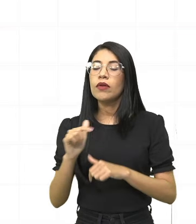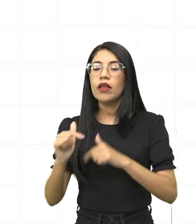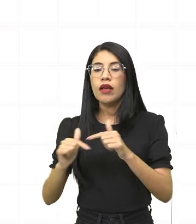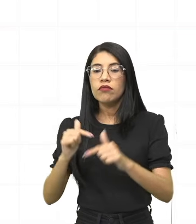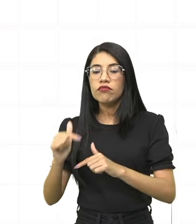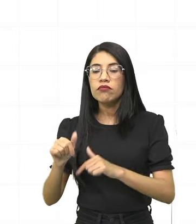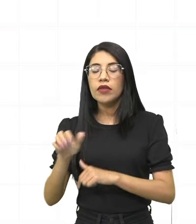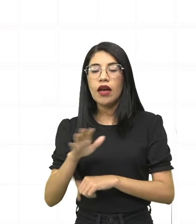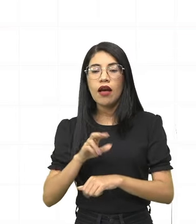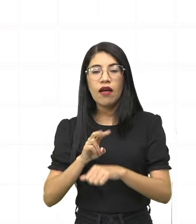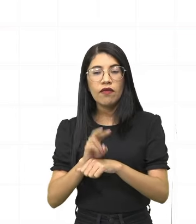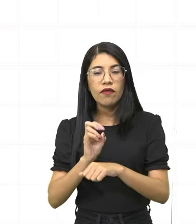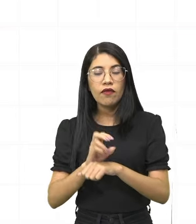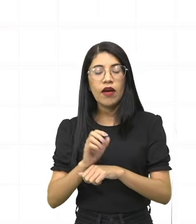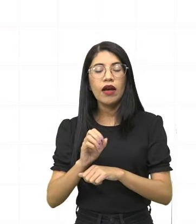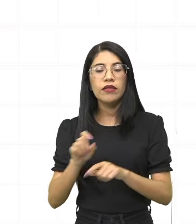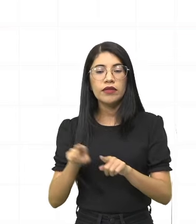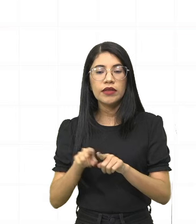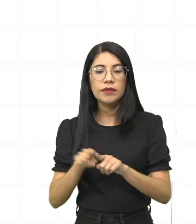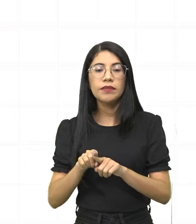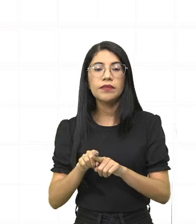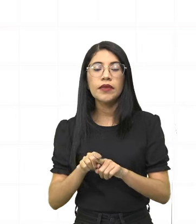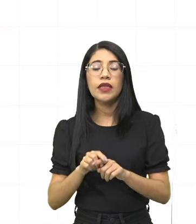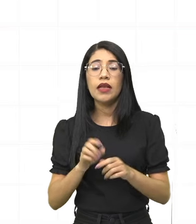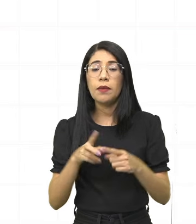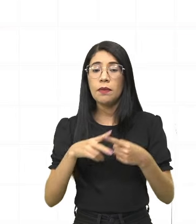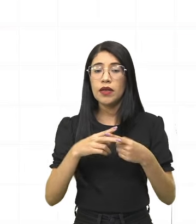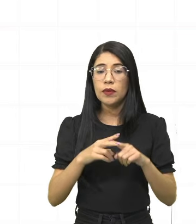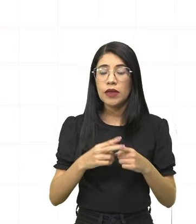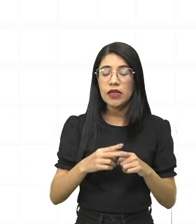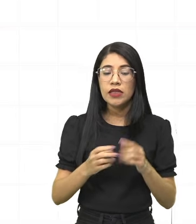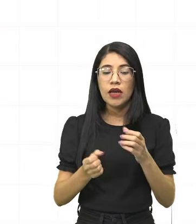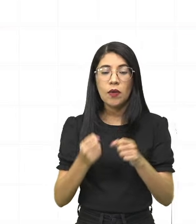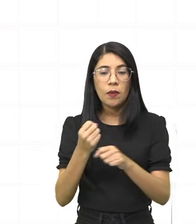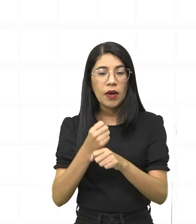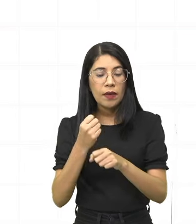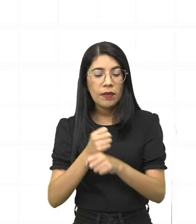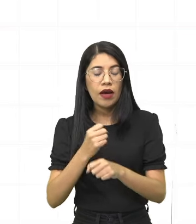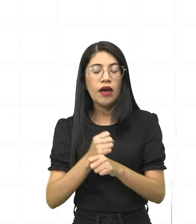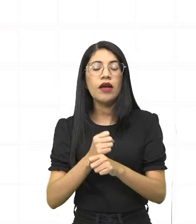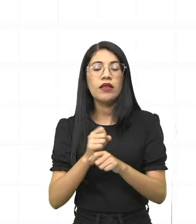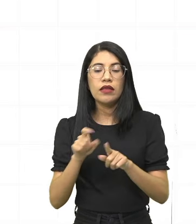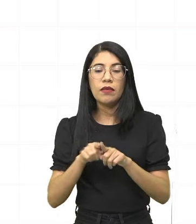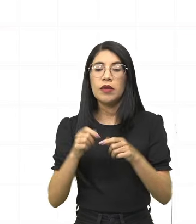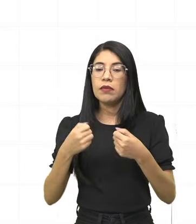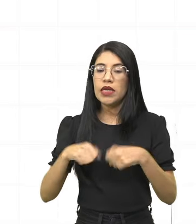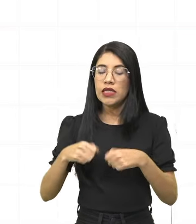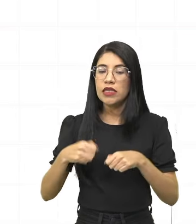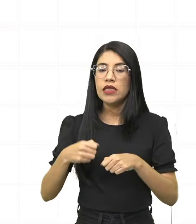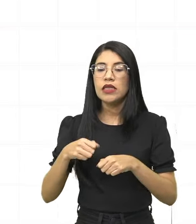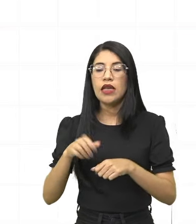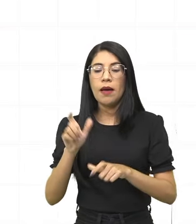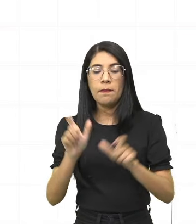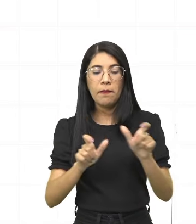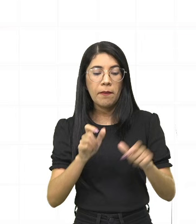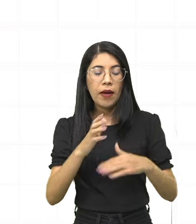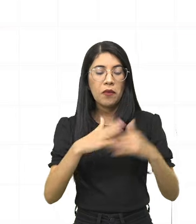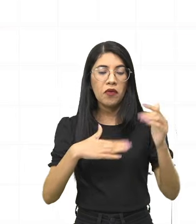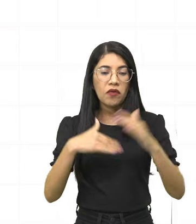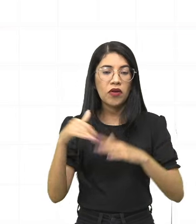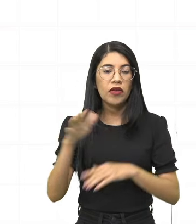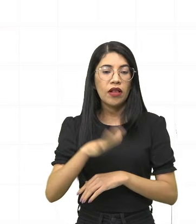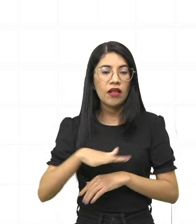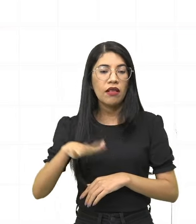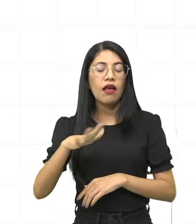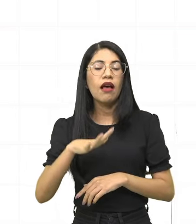apenas na instalação, na construção, mas também como na manutenção, né? Onde vai ser necessário pessoas ali para operar as máquinas para